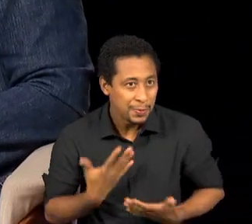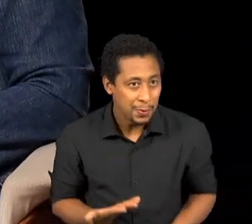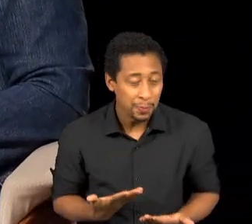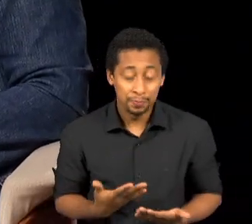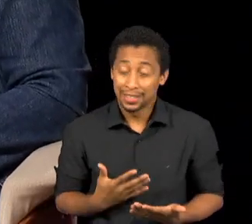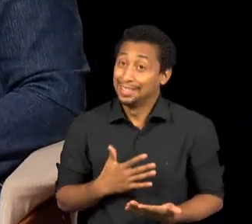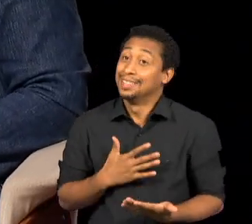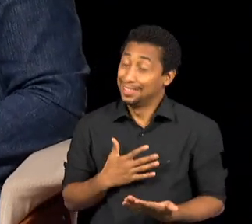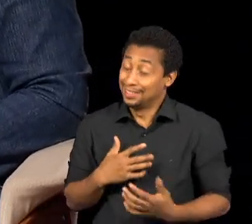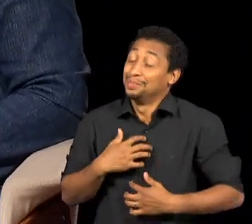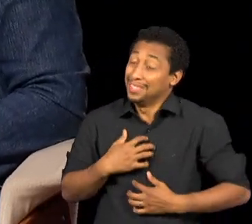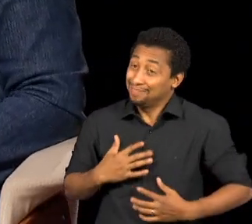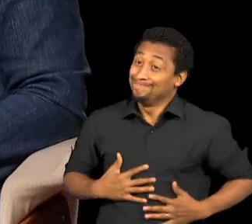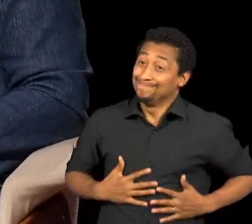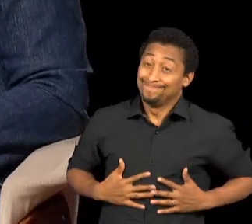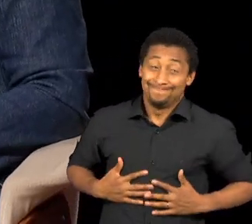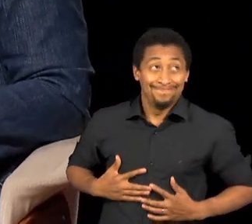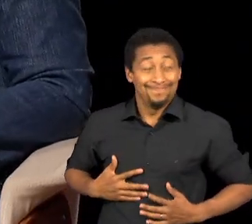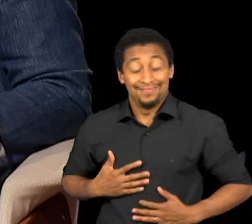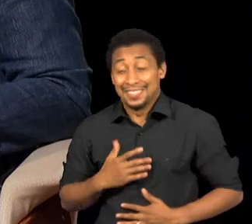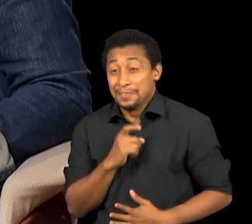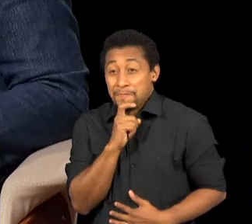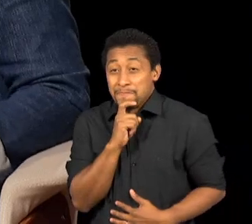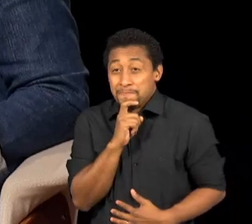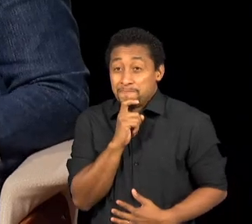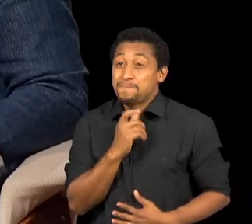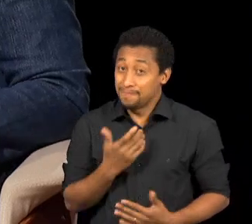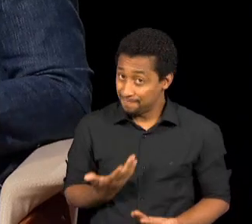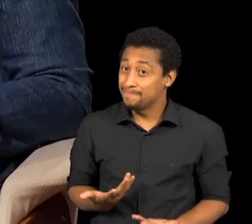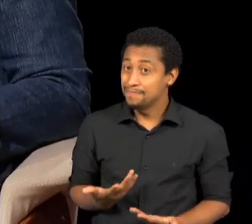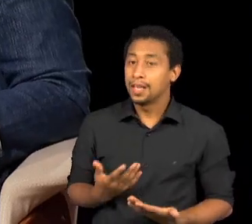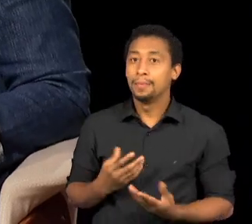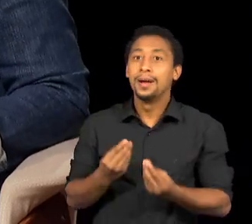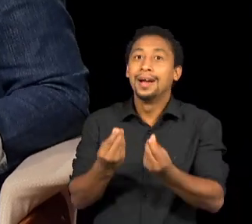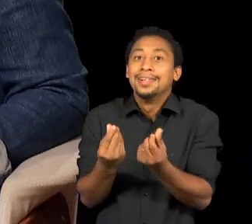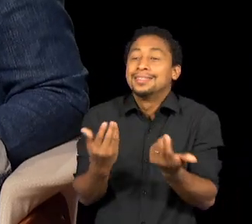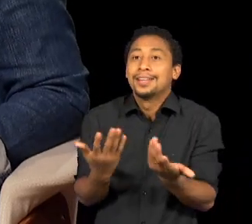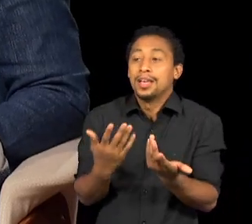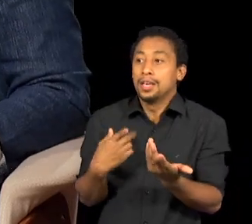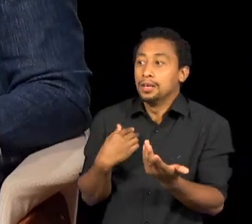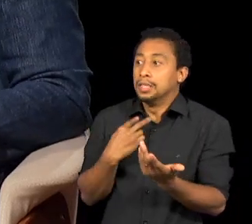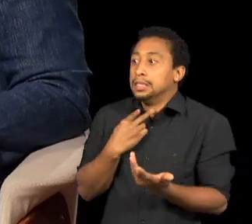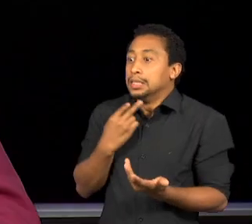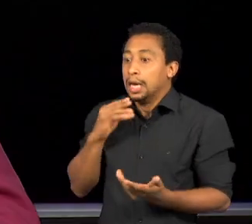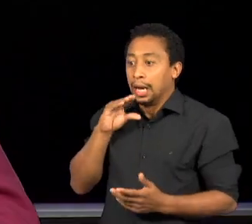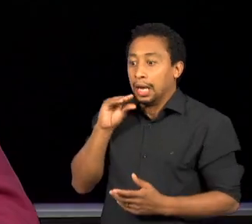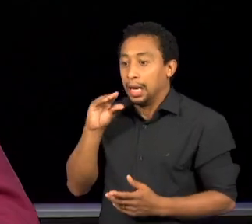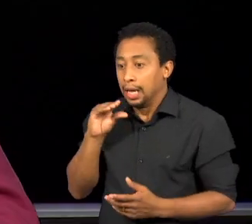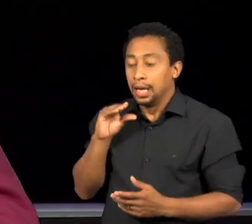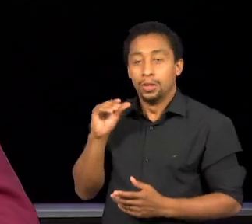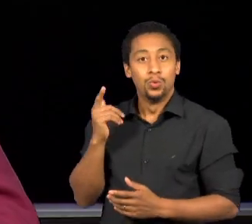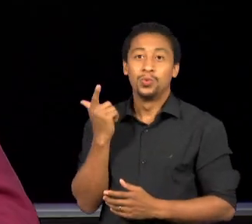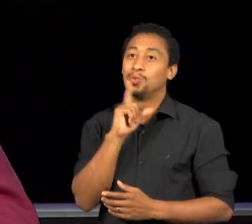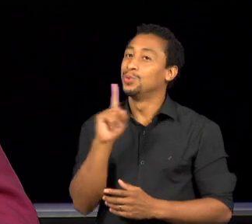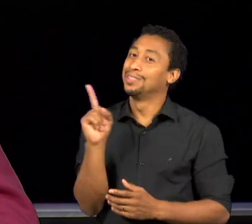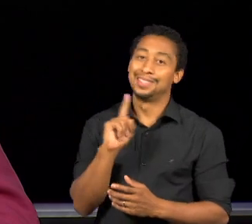Deu, assim, eu acho que o problema da minha voz voltou de novo, assim, de não sair nas primeiras cenas.